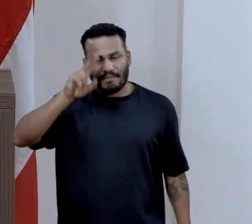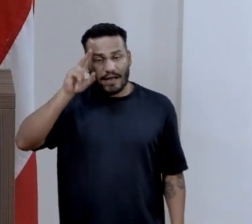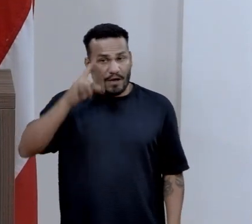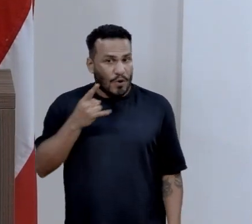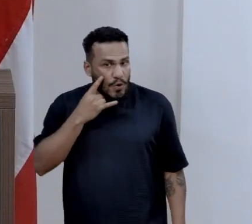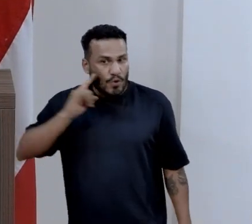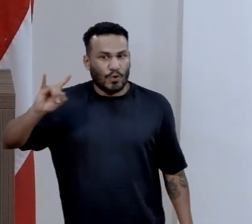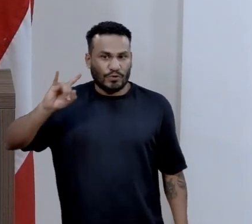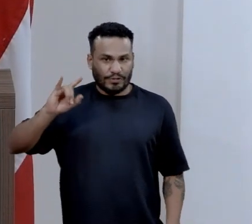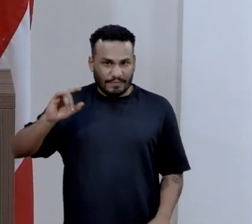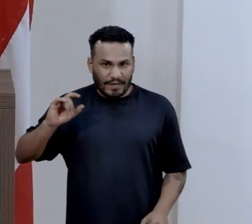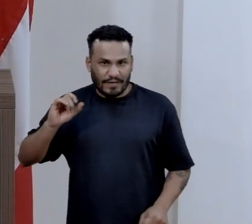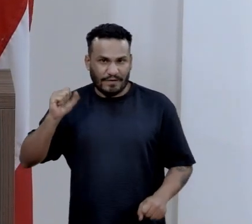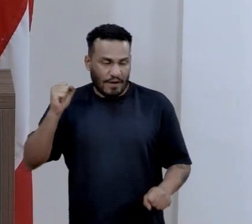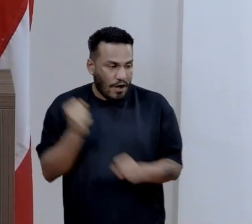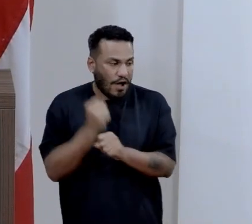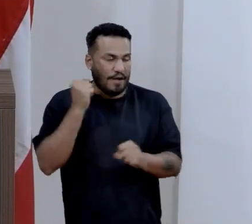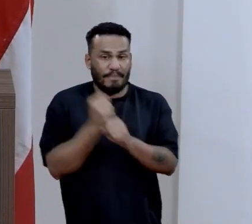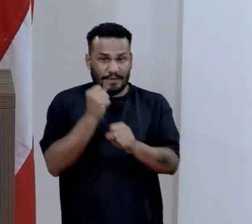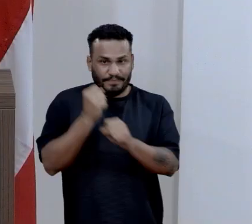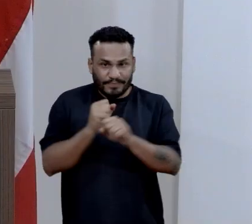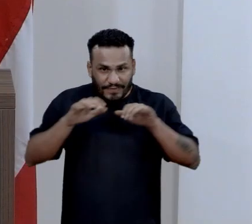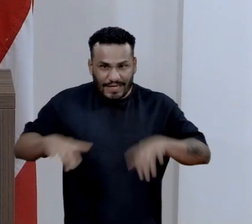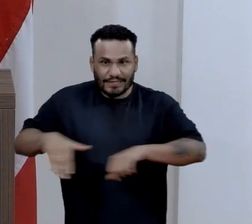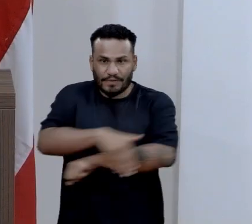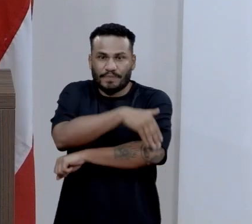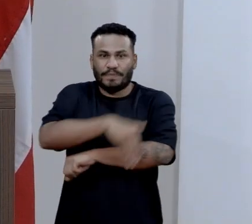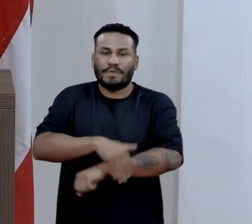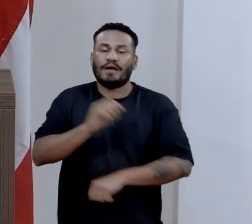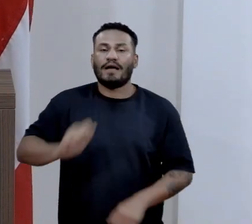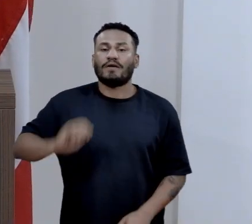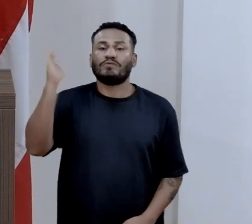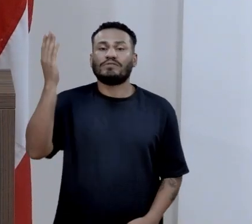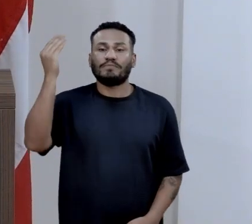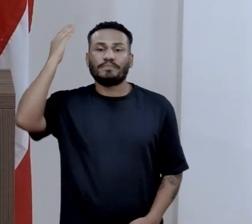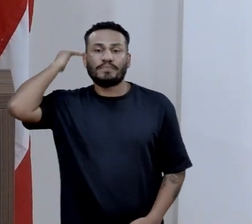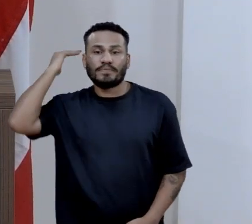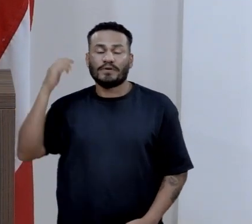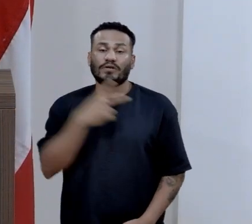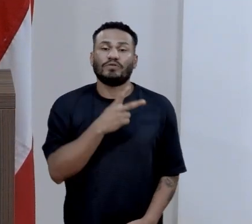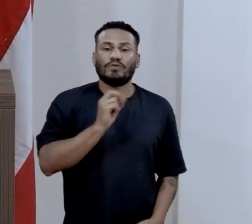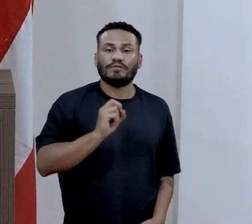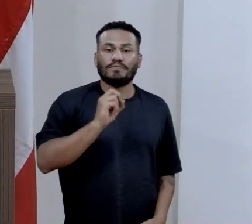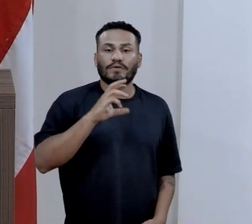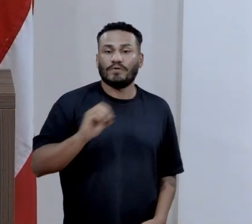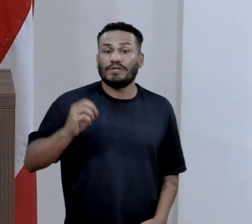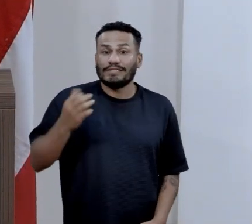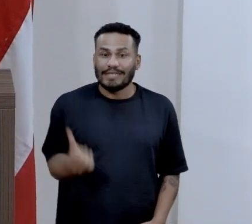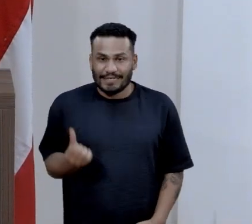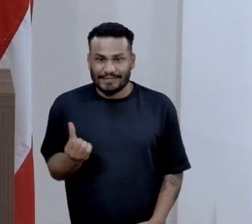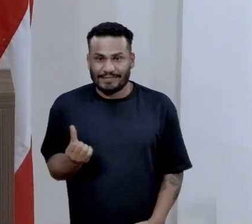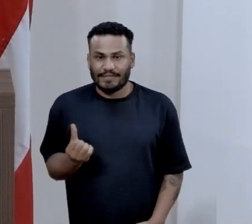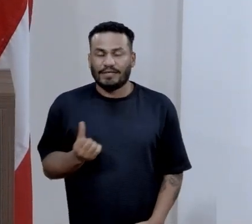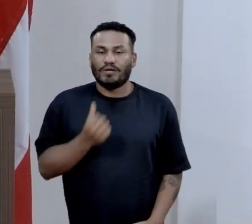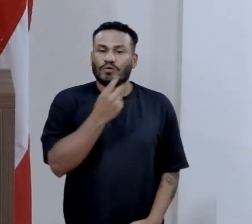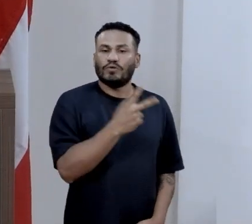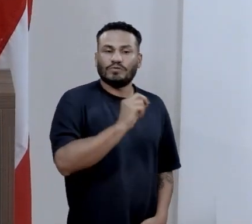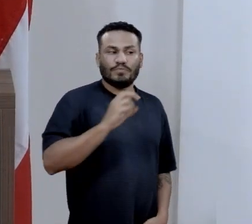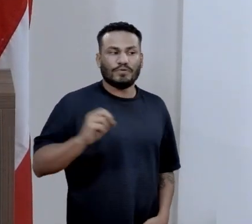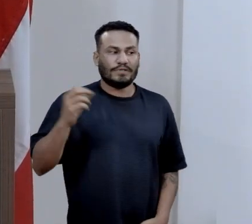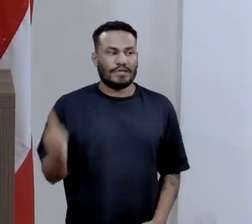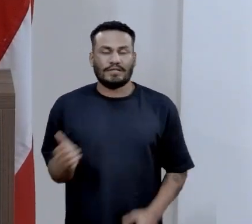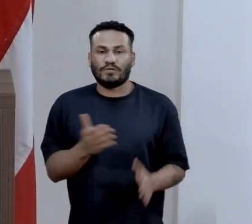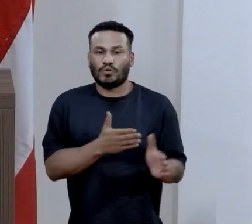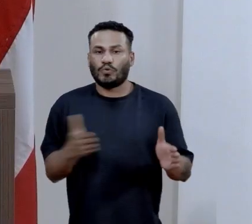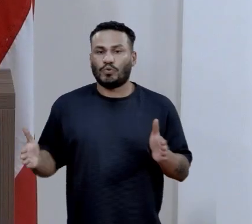a última grande revitalização dessa rodovia havia sido realizada em 2006. 2006,